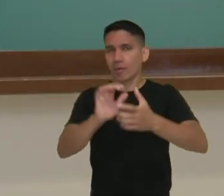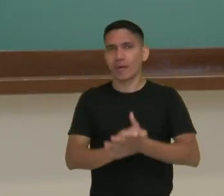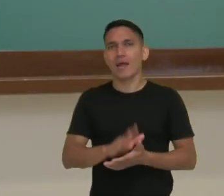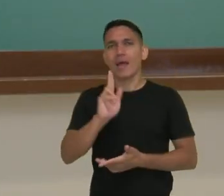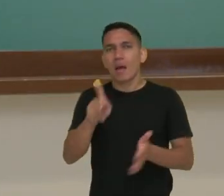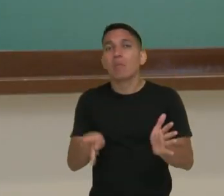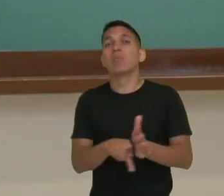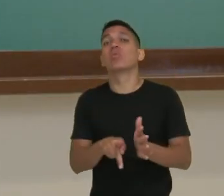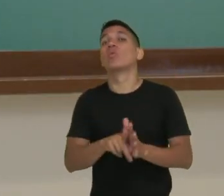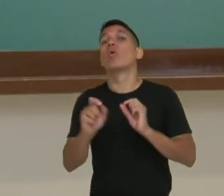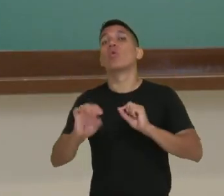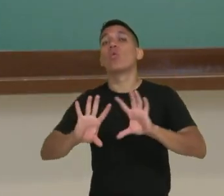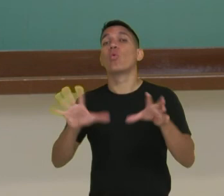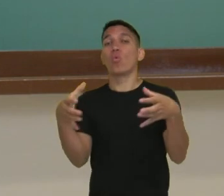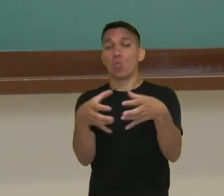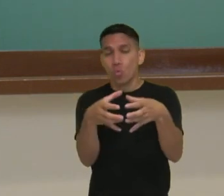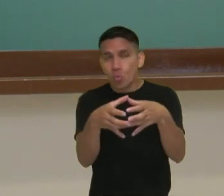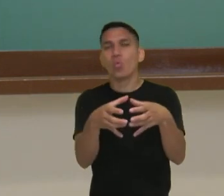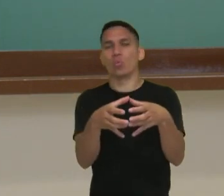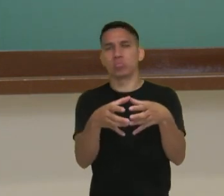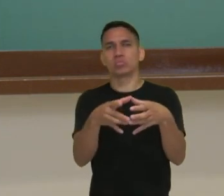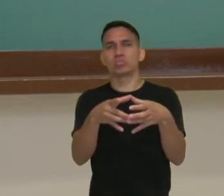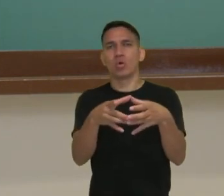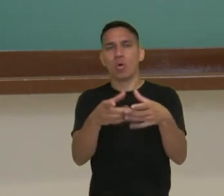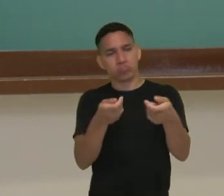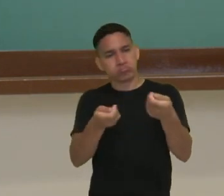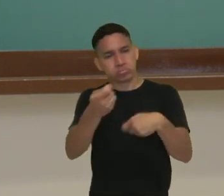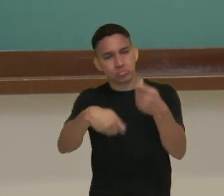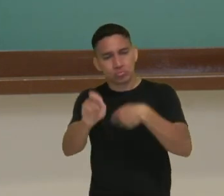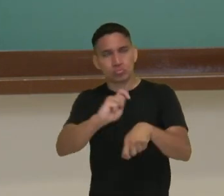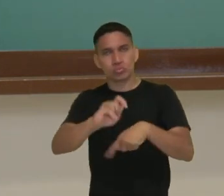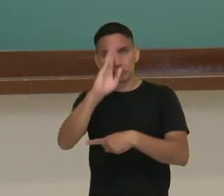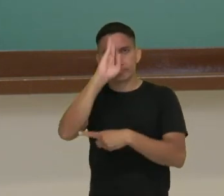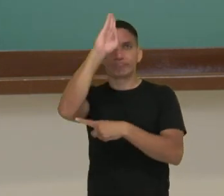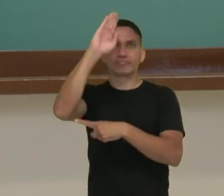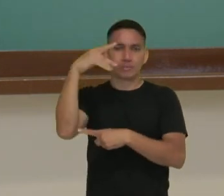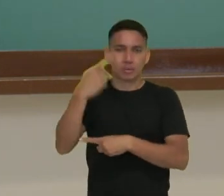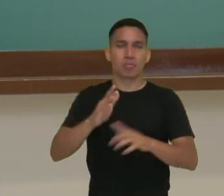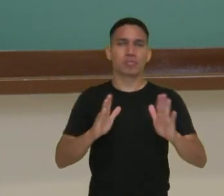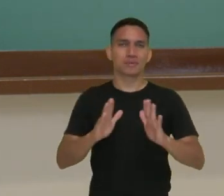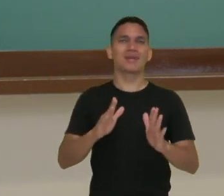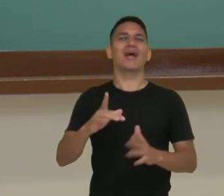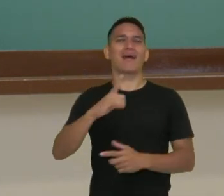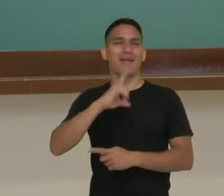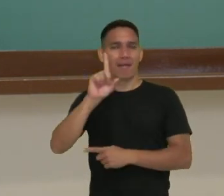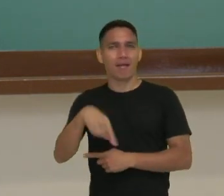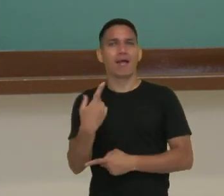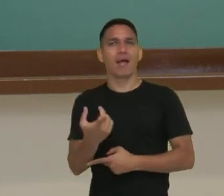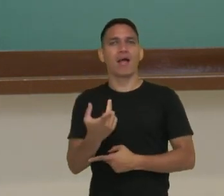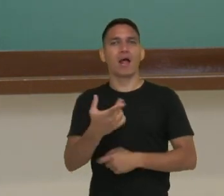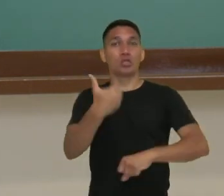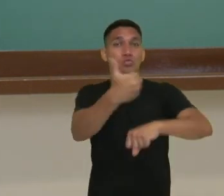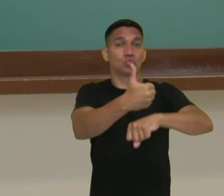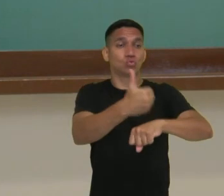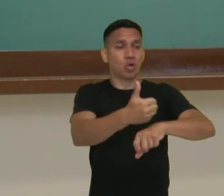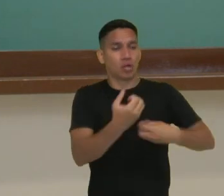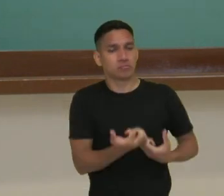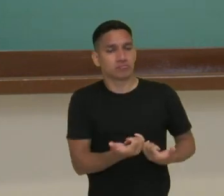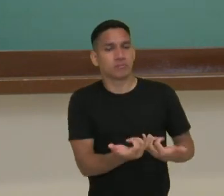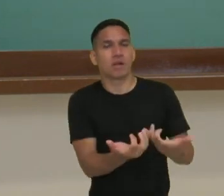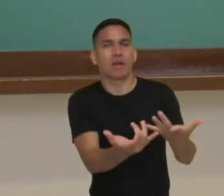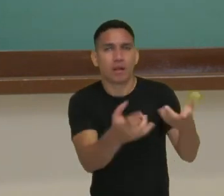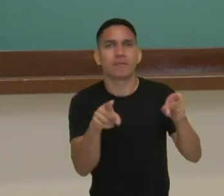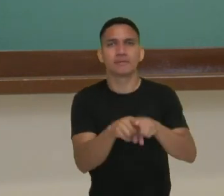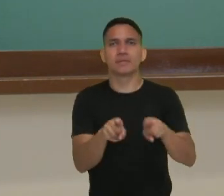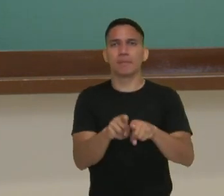do grupo econômico dominante do período, os grandes donos de terras, latifundiários,